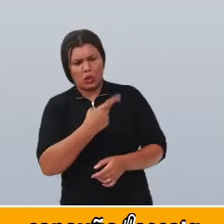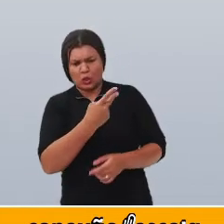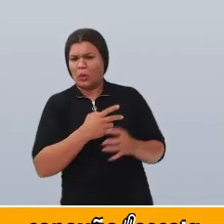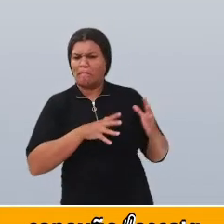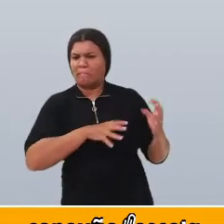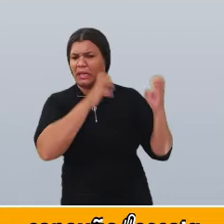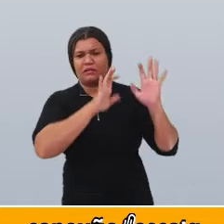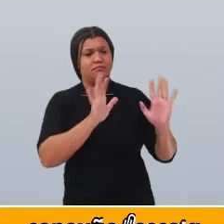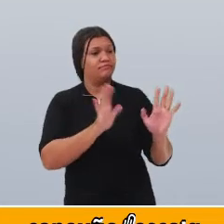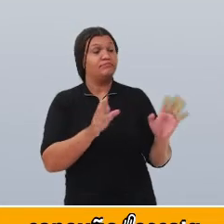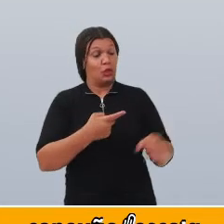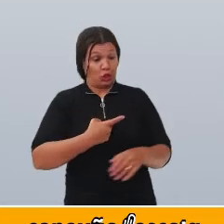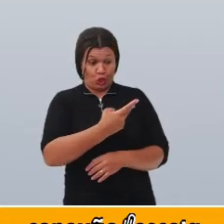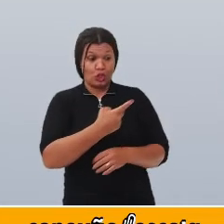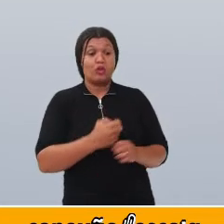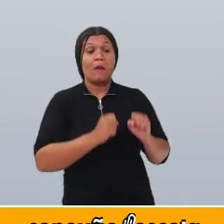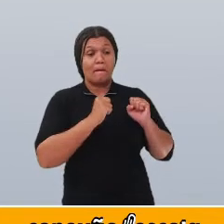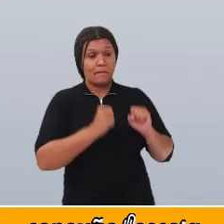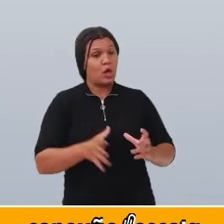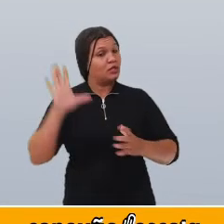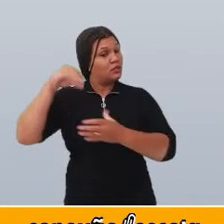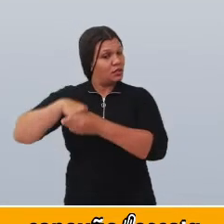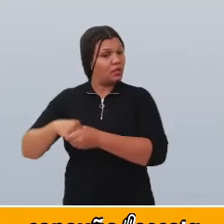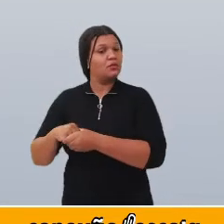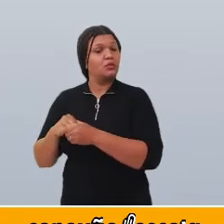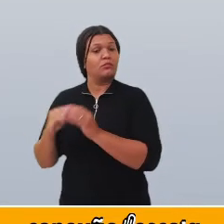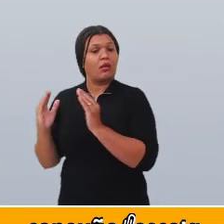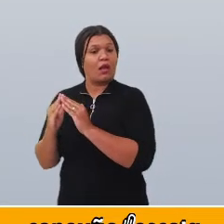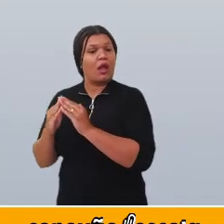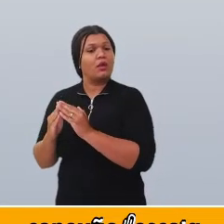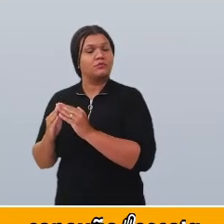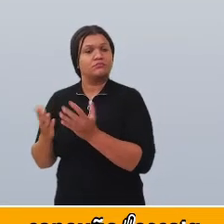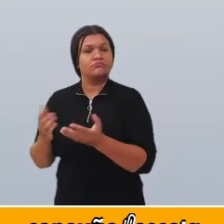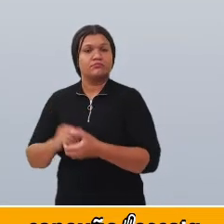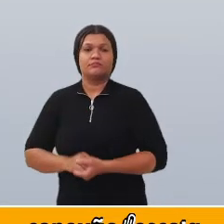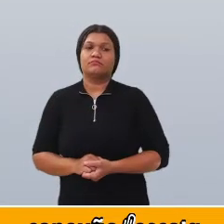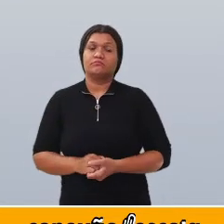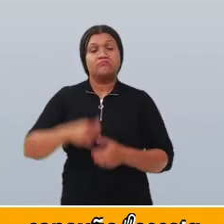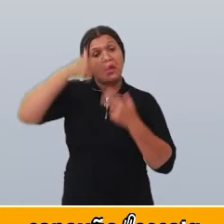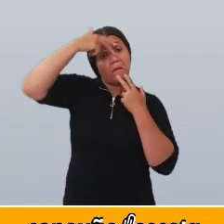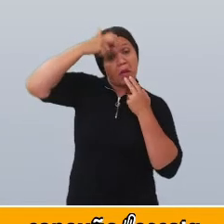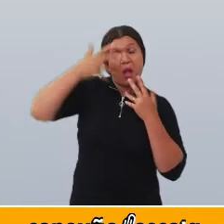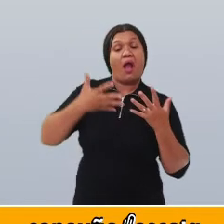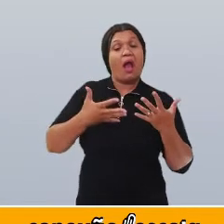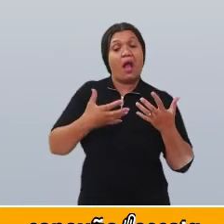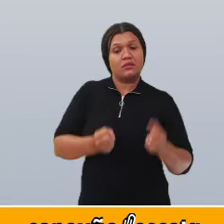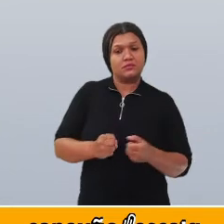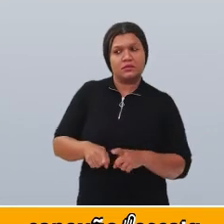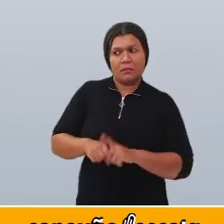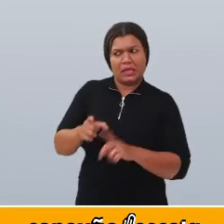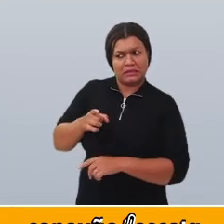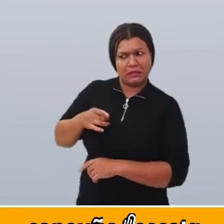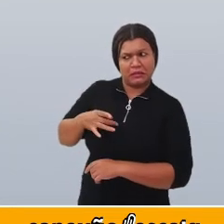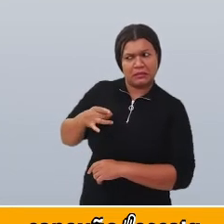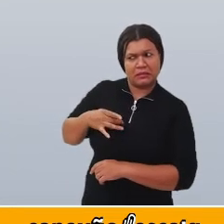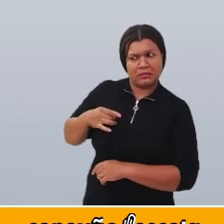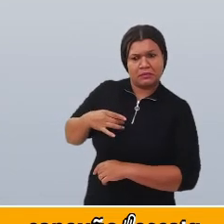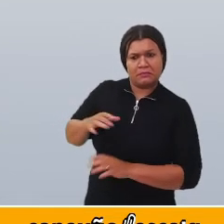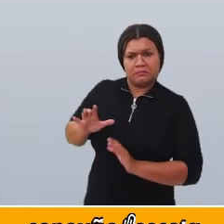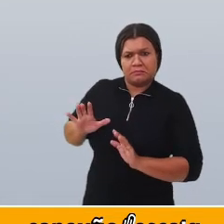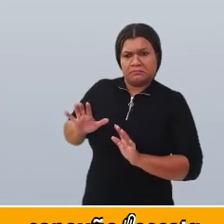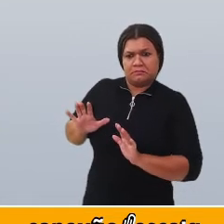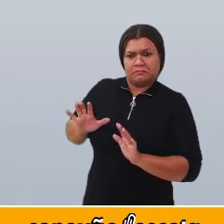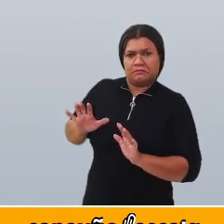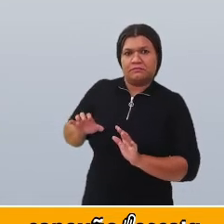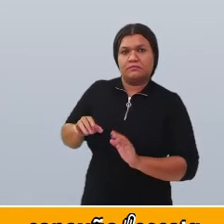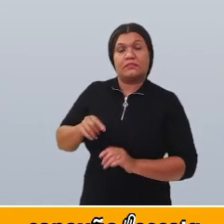bode. Nós dois podemos ficar morando na casa. O bode aceitou, mas com muito medo. O bode